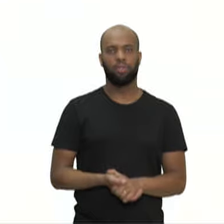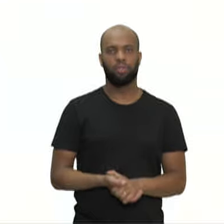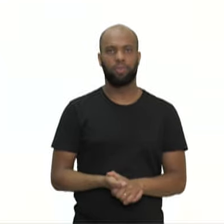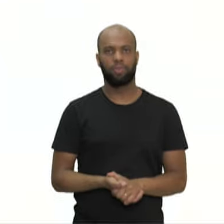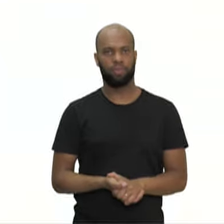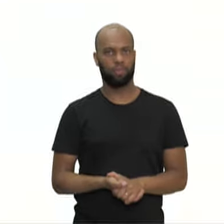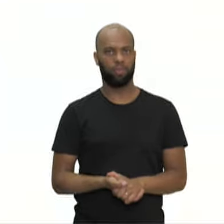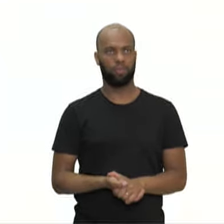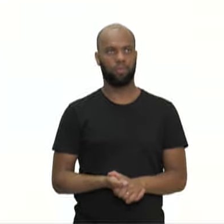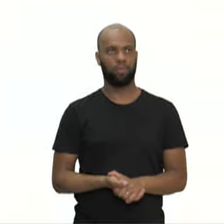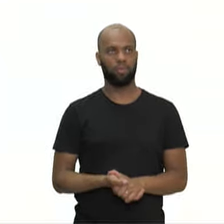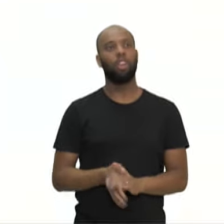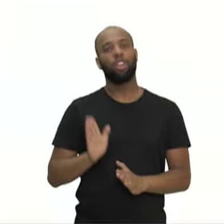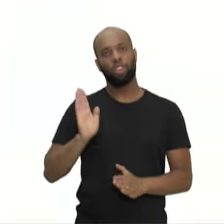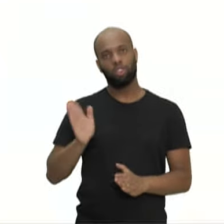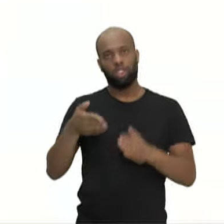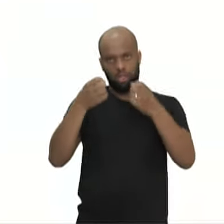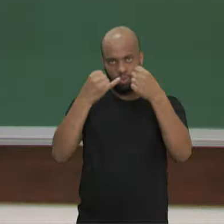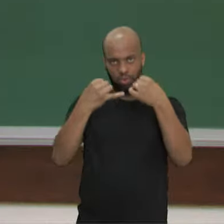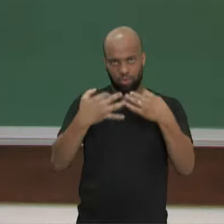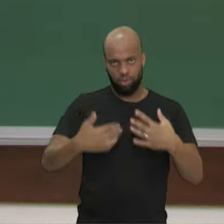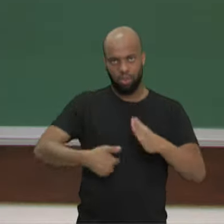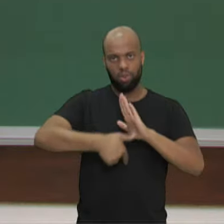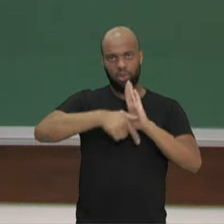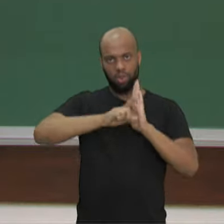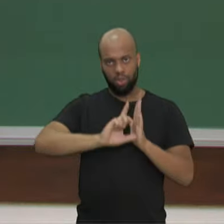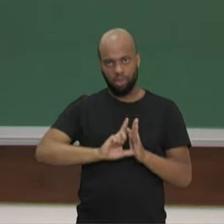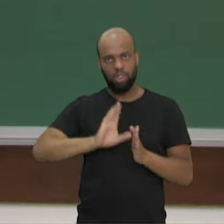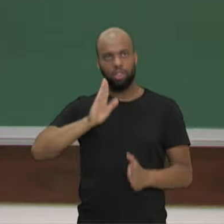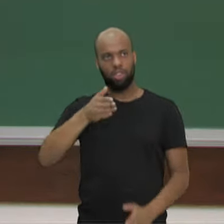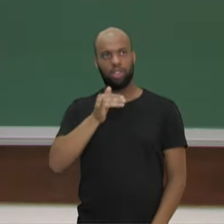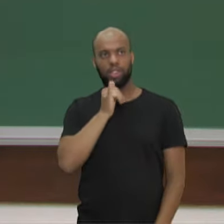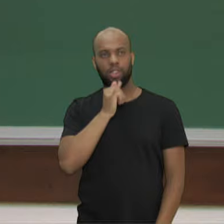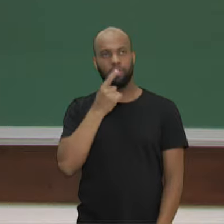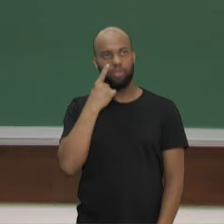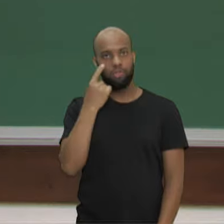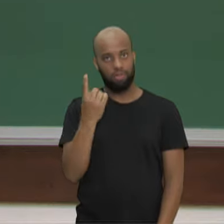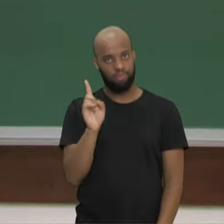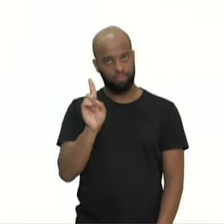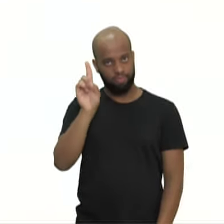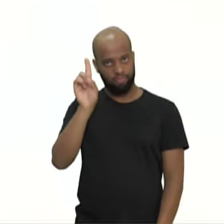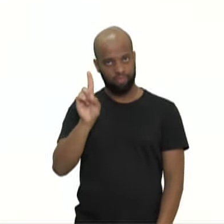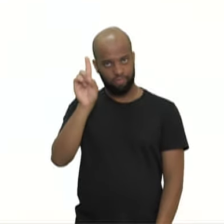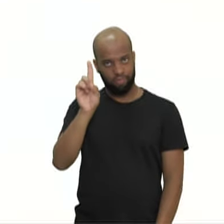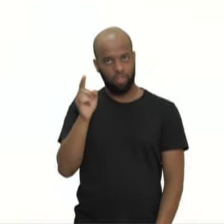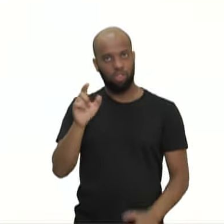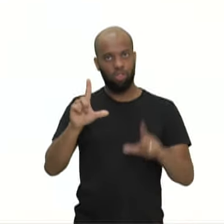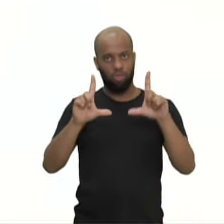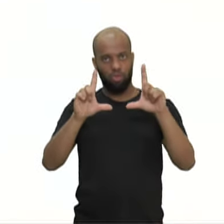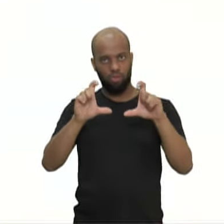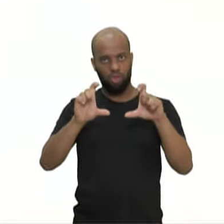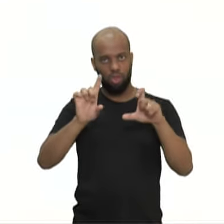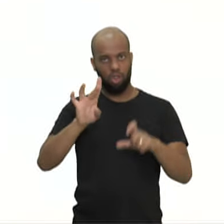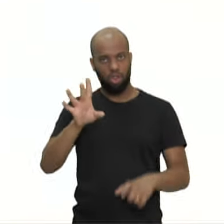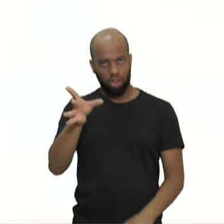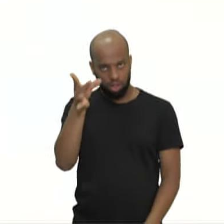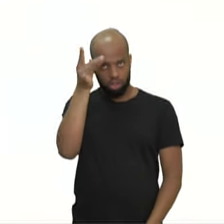Então, aqui o pimbim, que a gente já falou, né? Vocês viram ali o exemplo. Ó, mais uma foto só